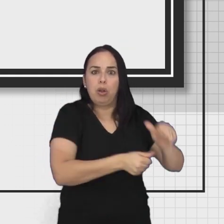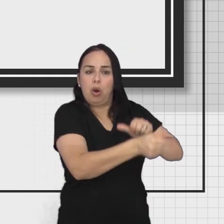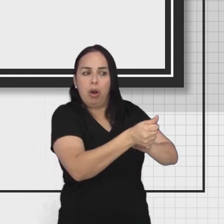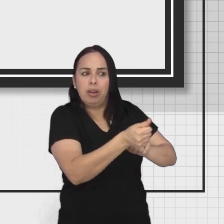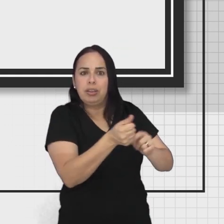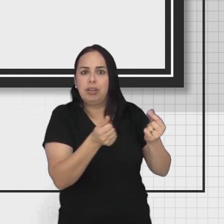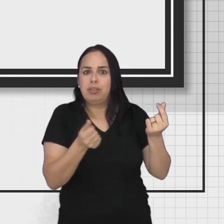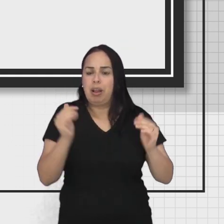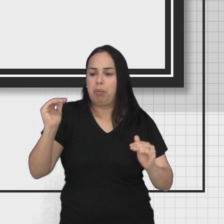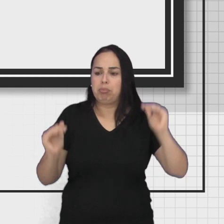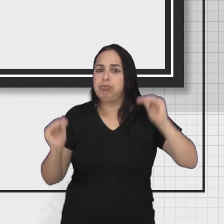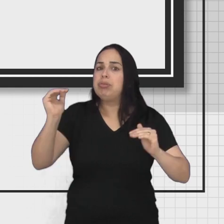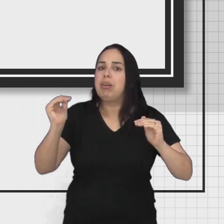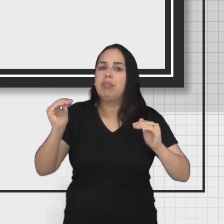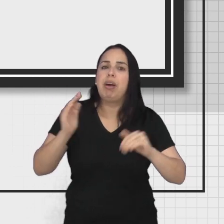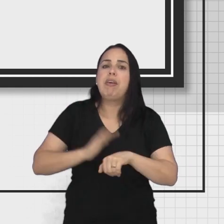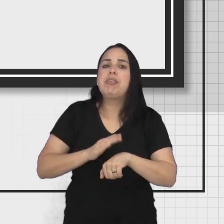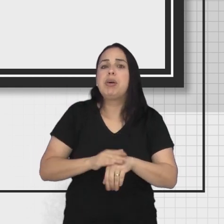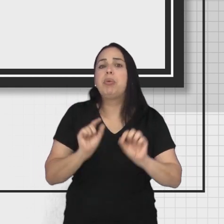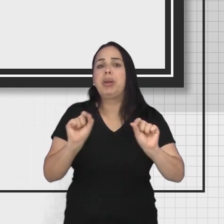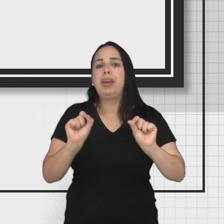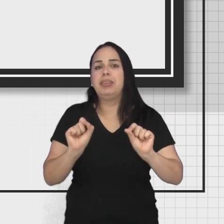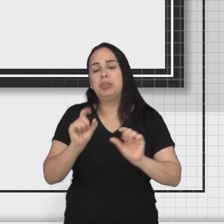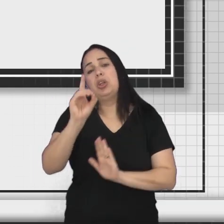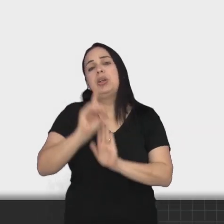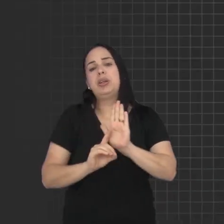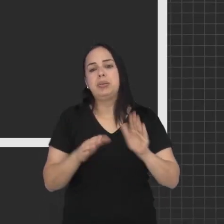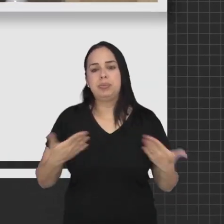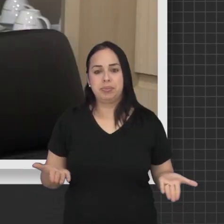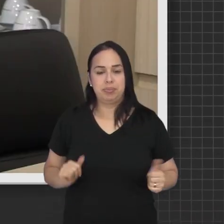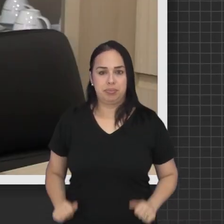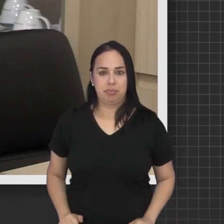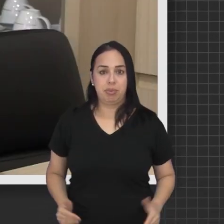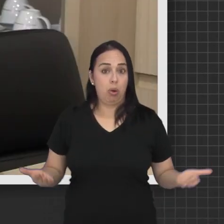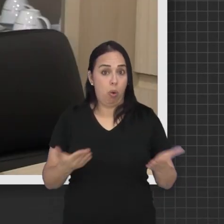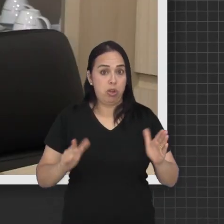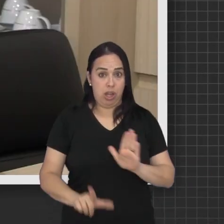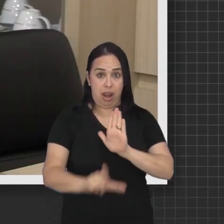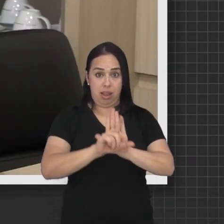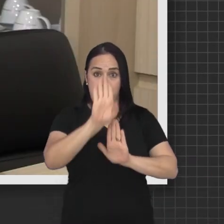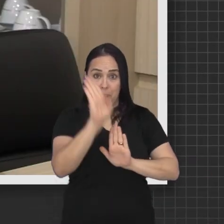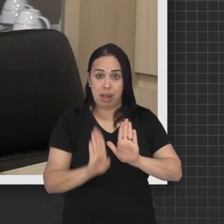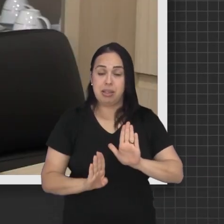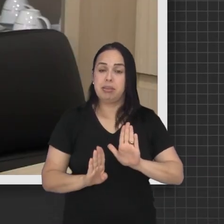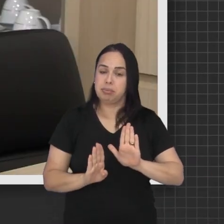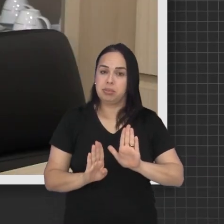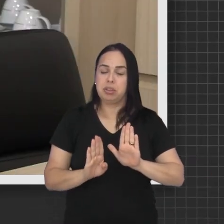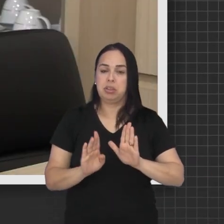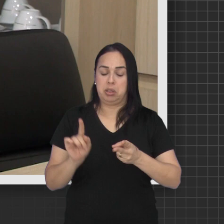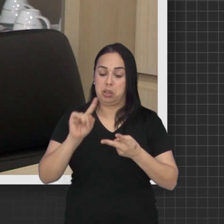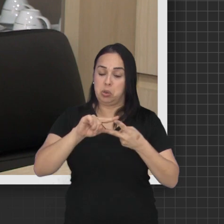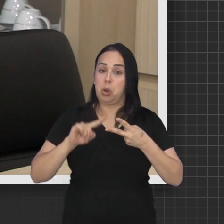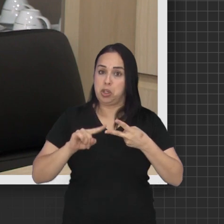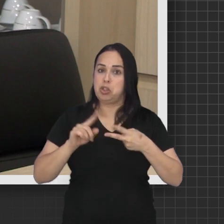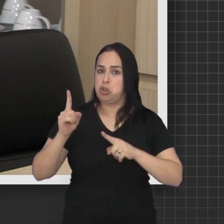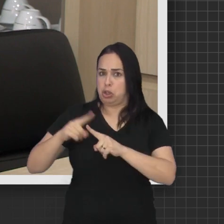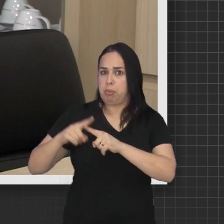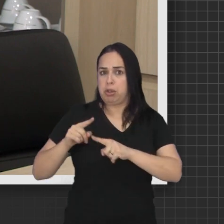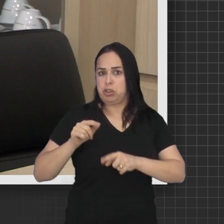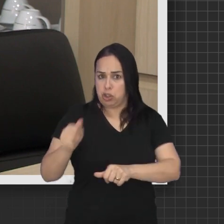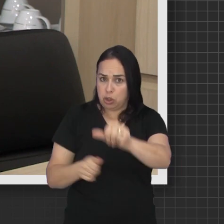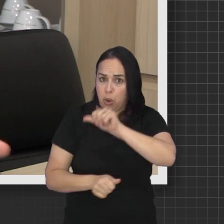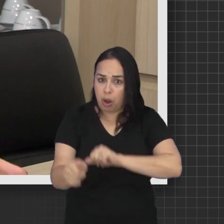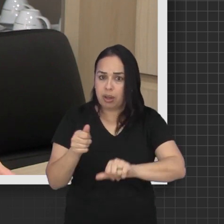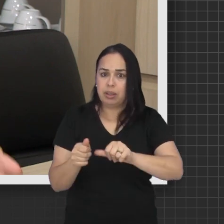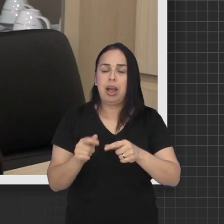o que fazer? E aí, qual é o seu direito? Hoje a legislação brasileira, ela permite duas trocas, né?